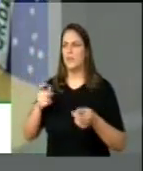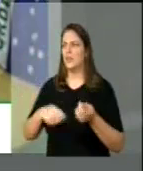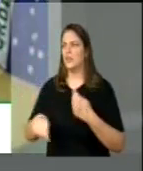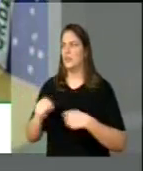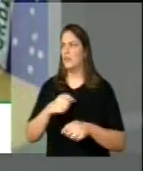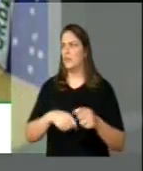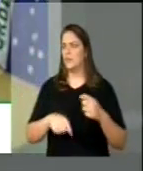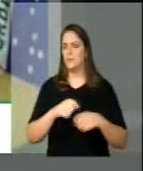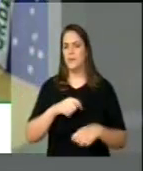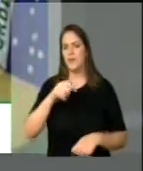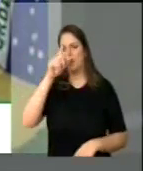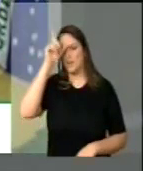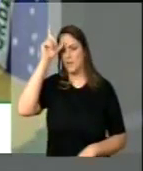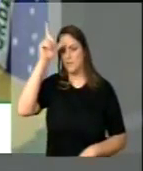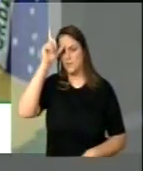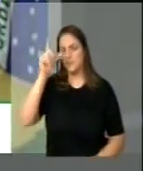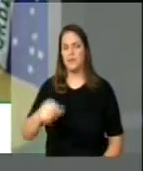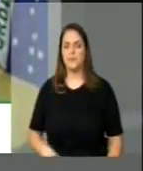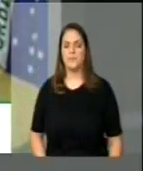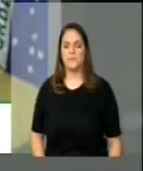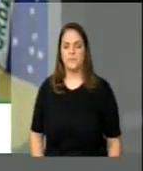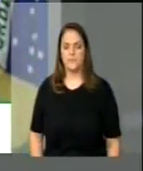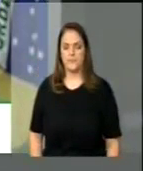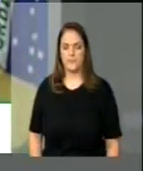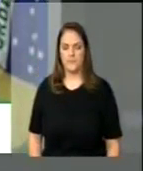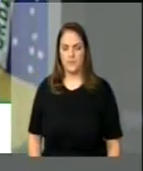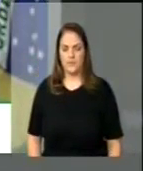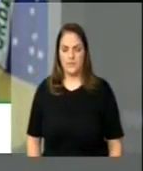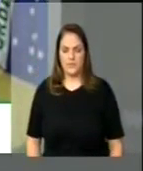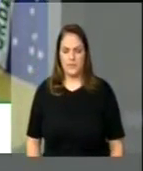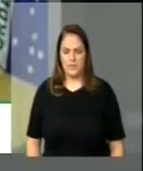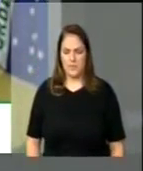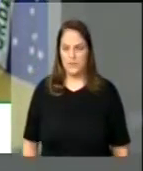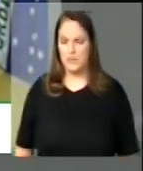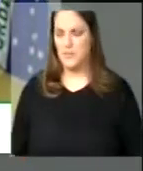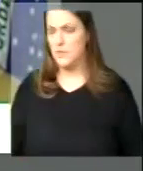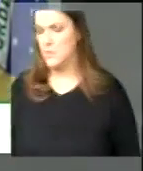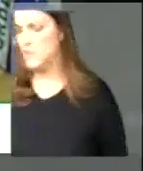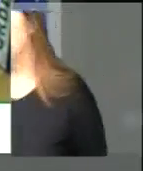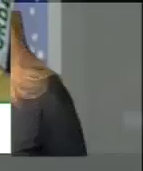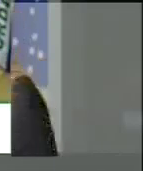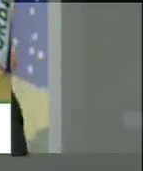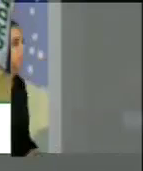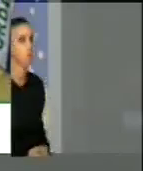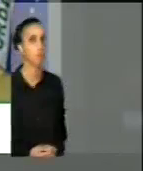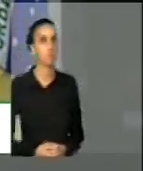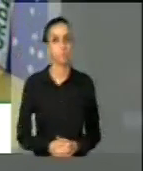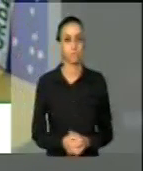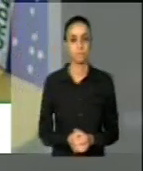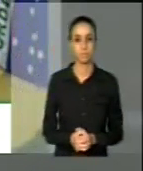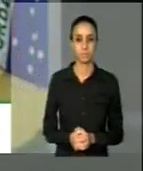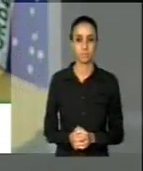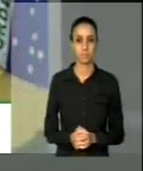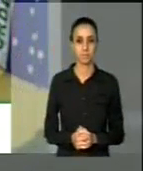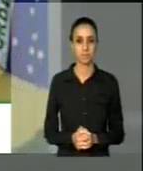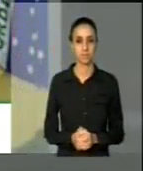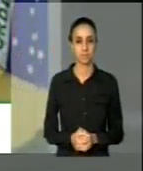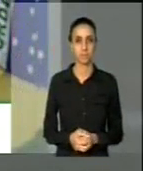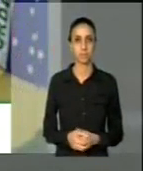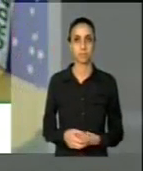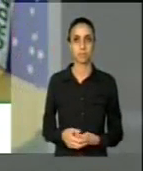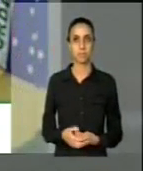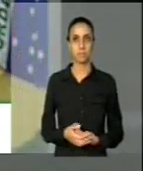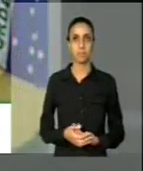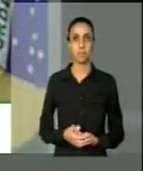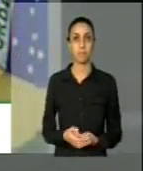economia da Alemanha Ocidental, atravessamos o muro, que ainda havia naquela época, e a decepção do